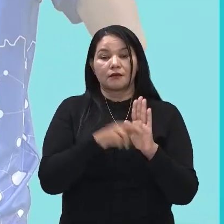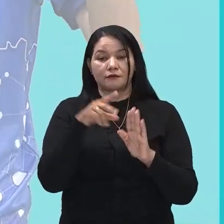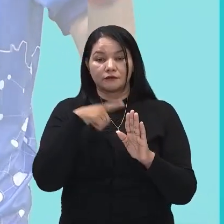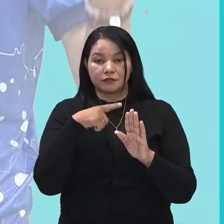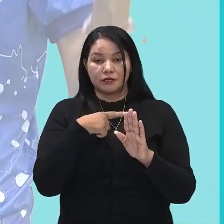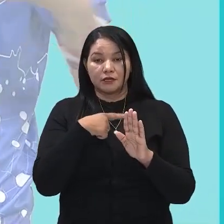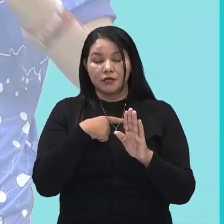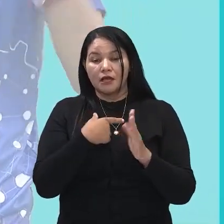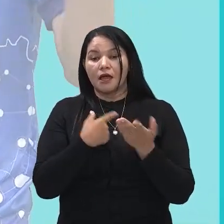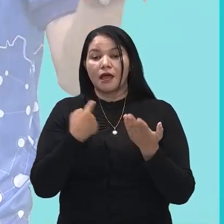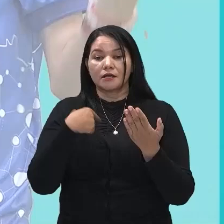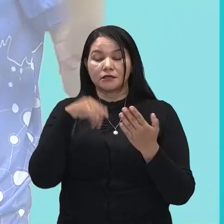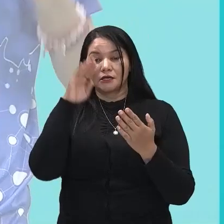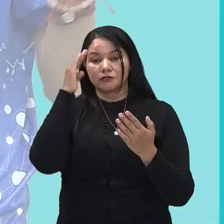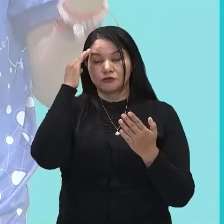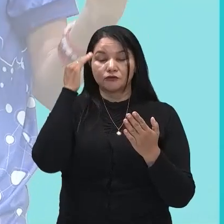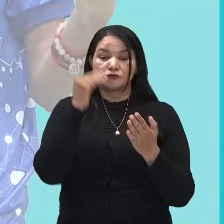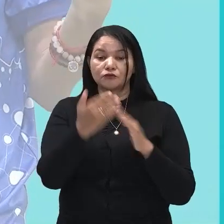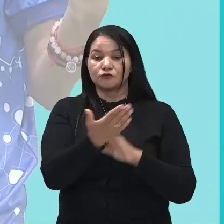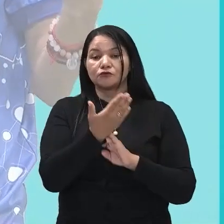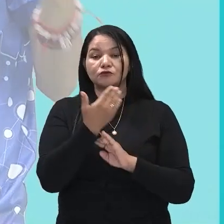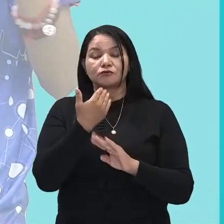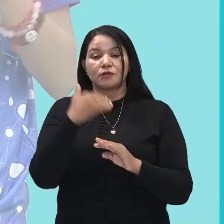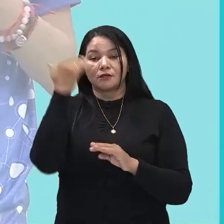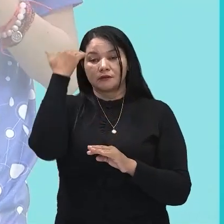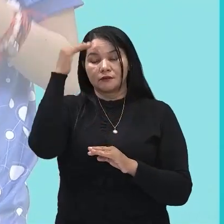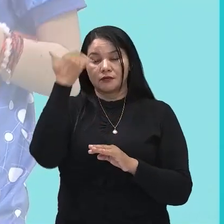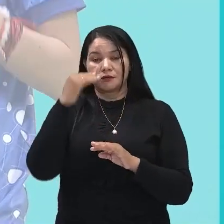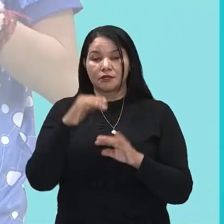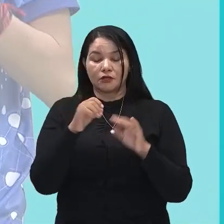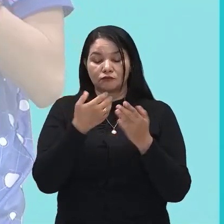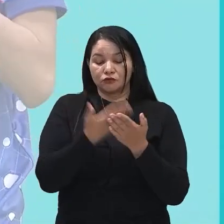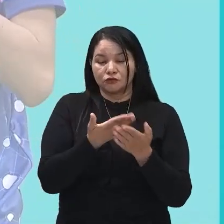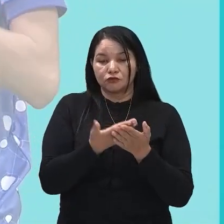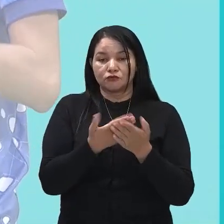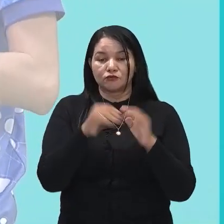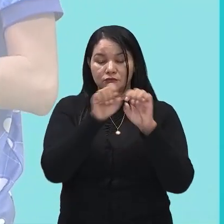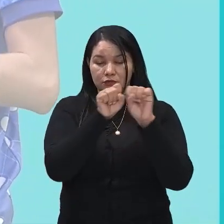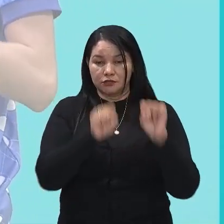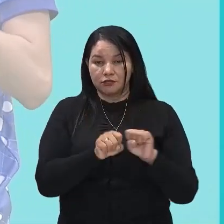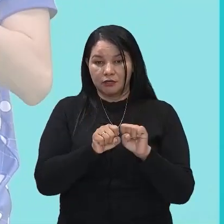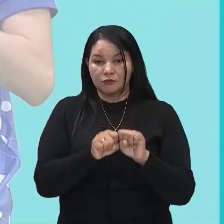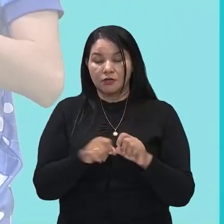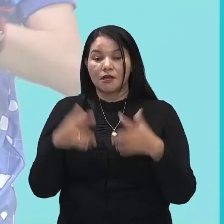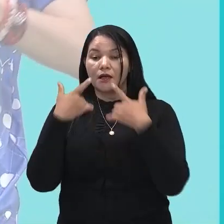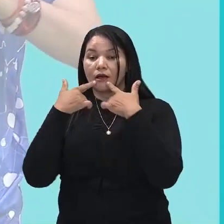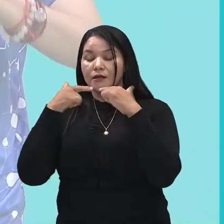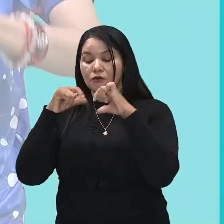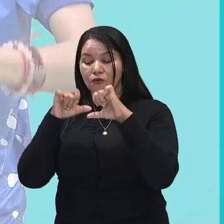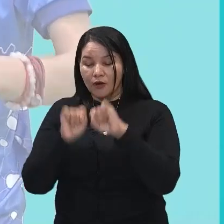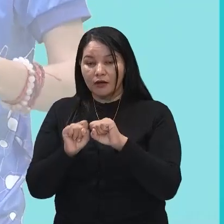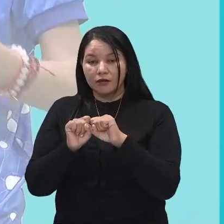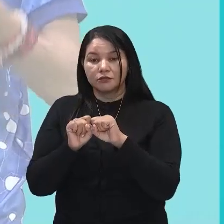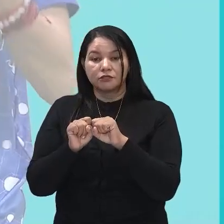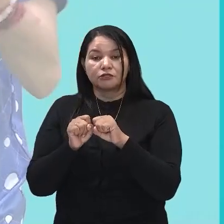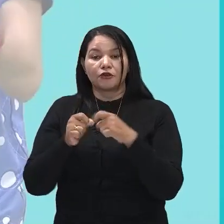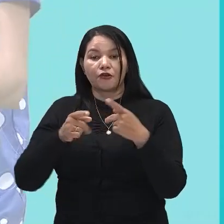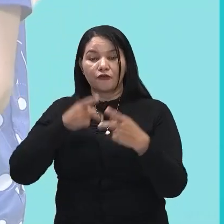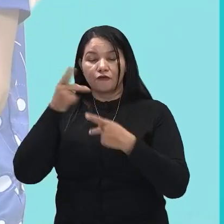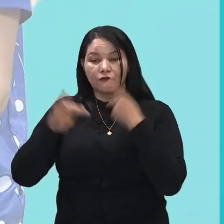levam a entender um estudo sistêmico. Quando falamos da linguagem, estamos falando, por exemplo, das